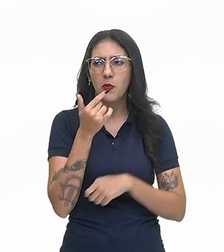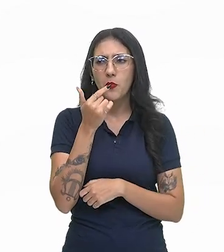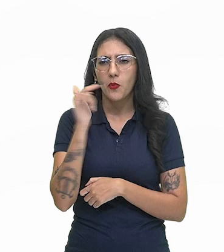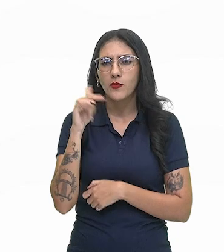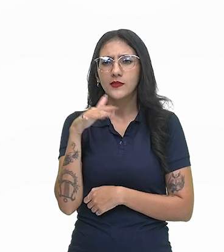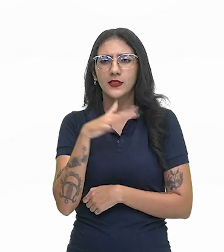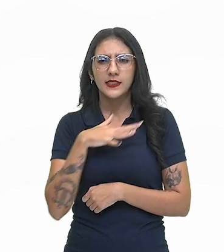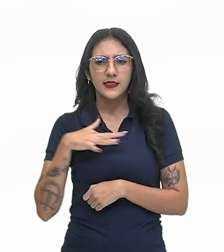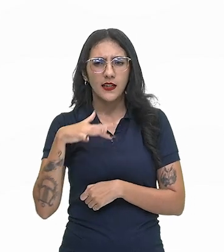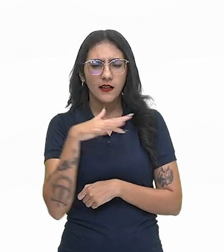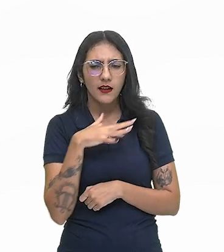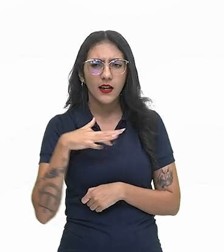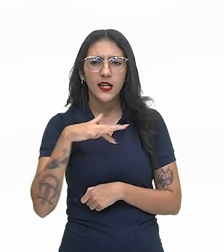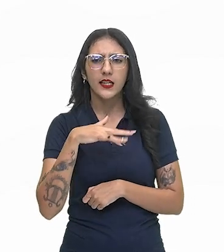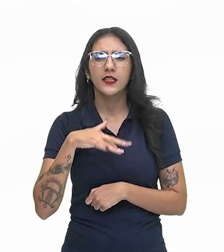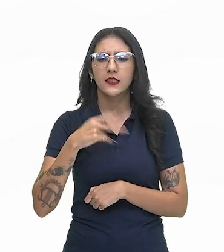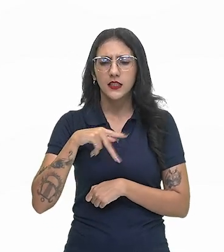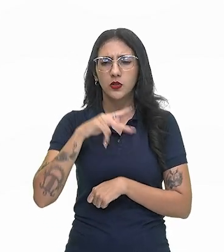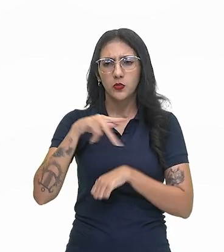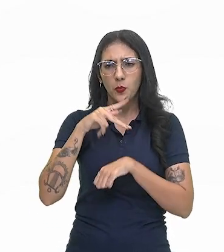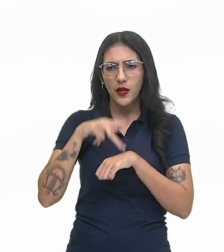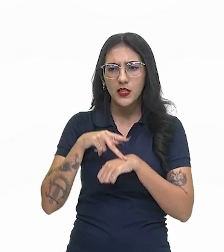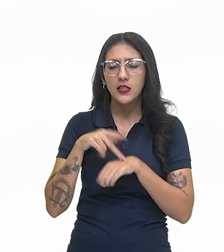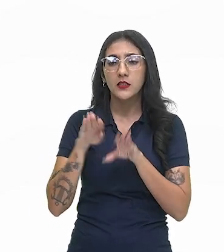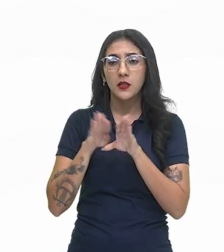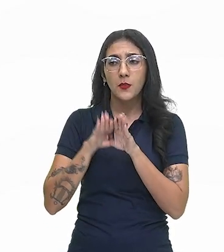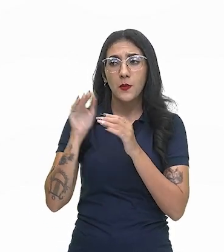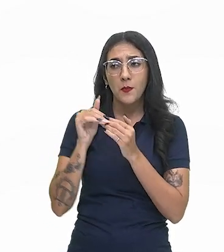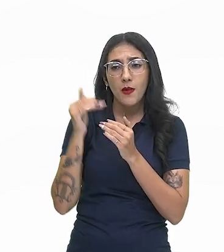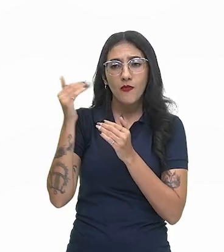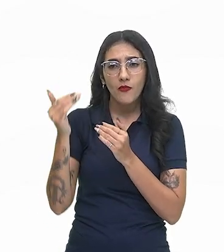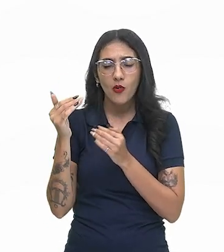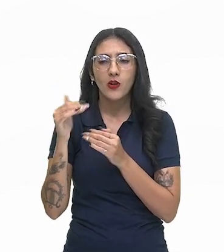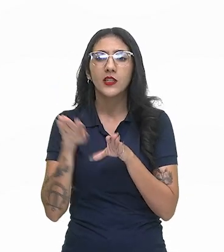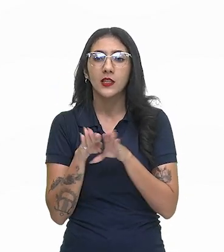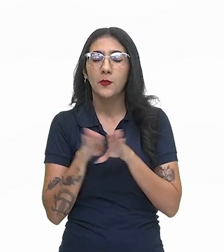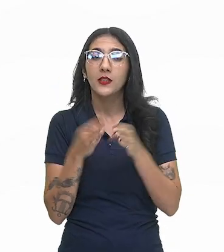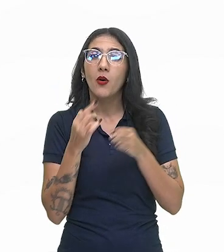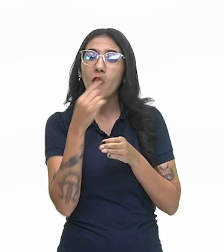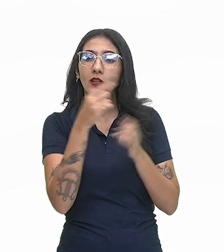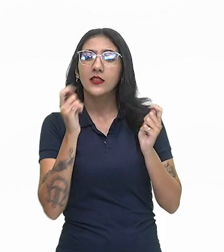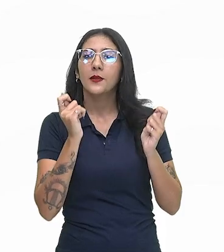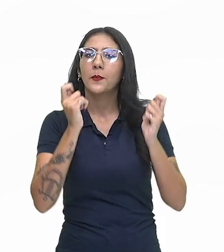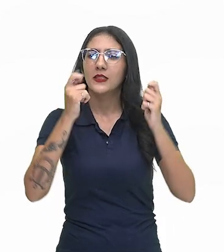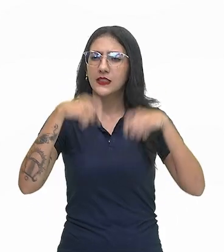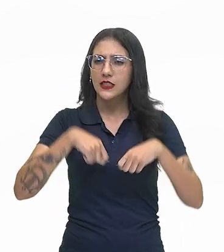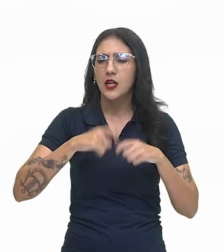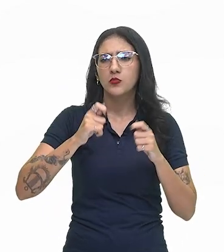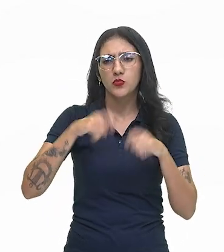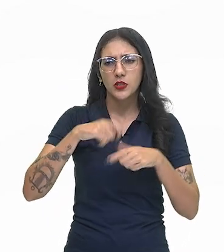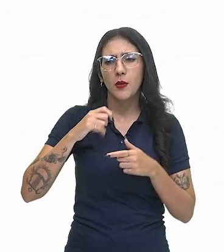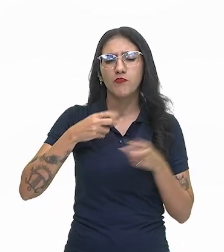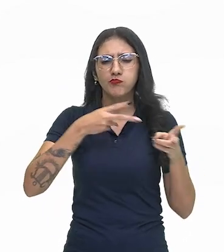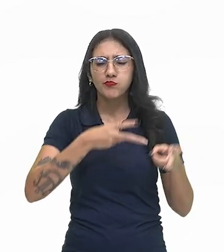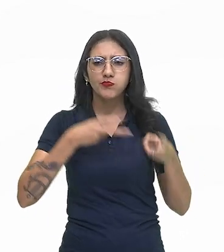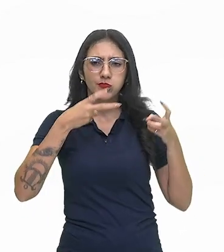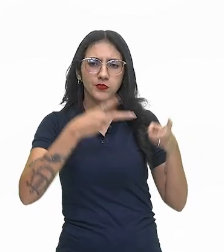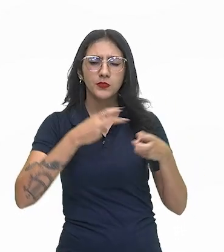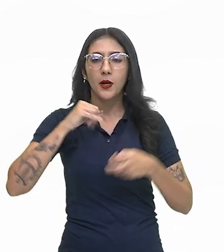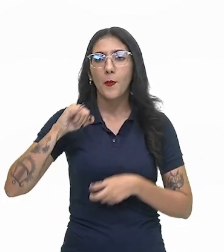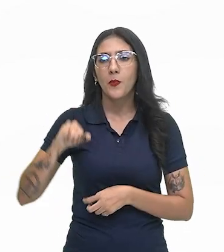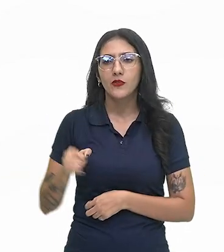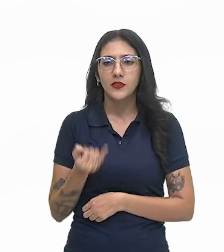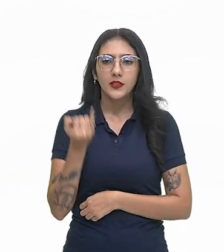economia mundial. Então, ela tem um grande potencial para ser trabalhado, para ser explorado. É isso